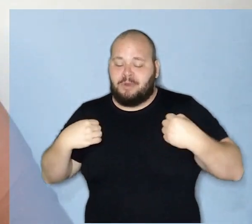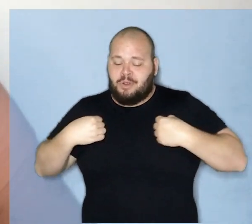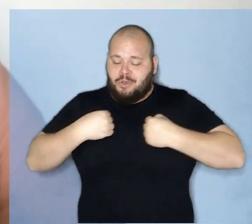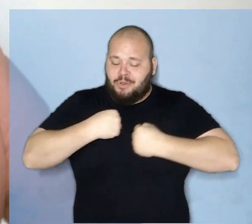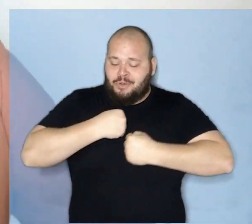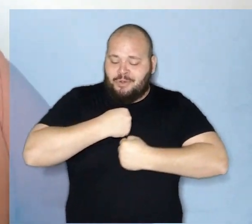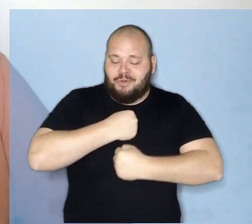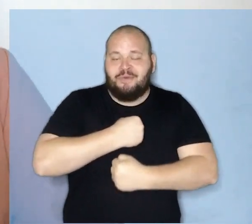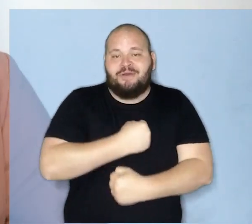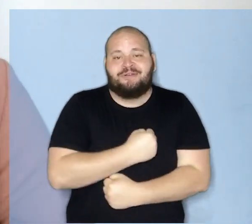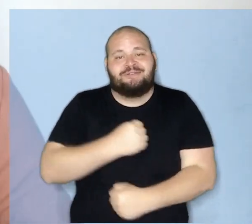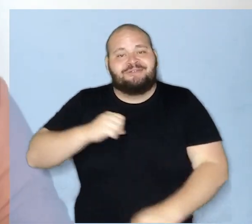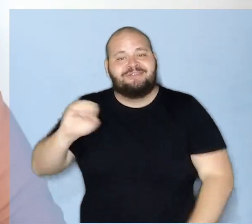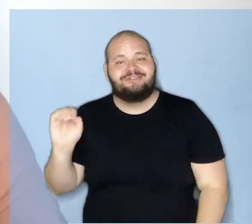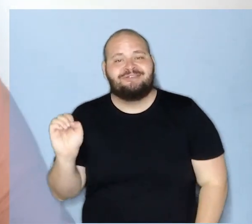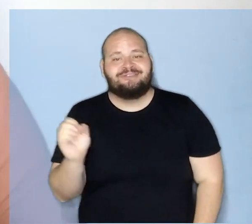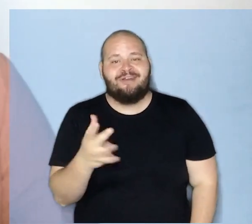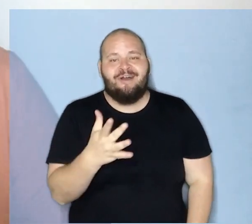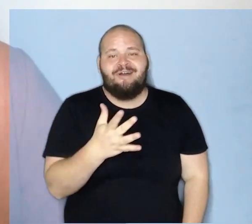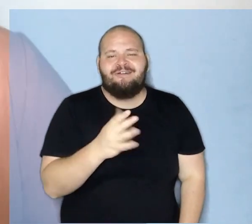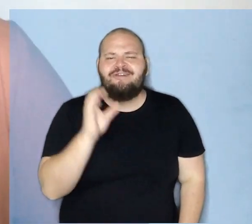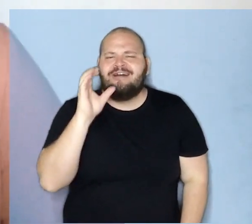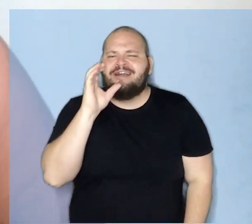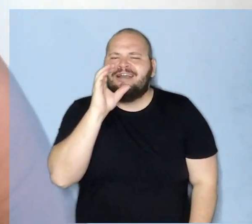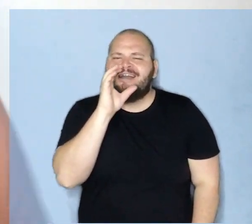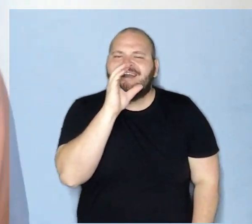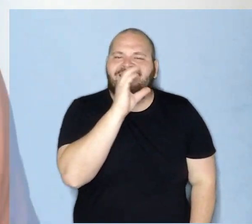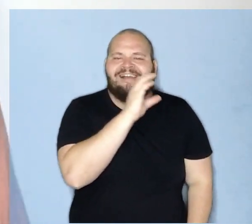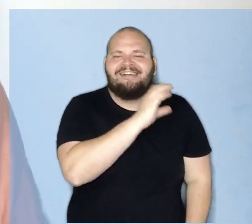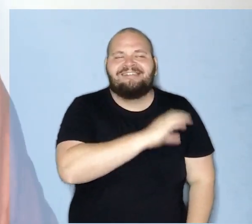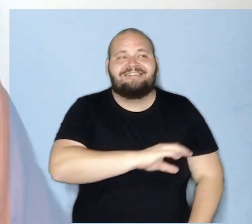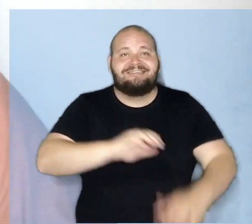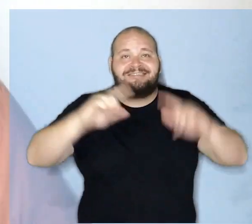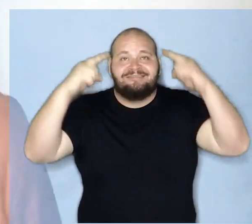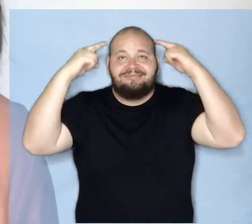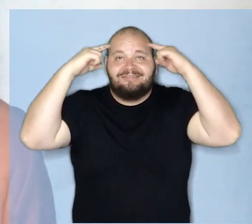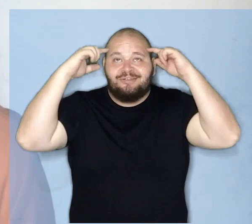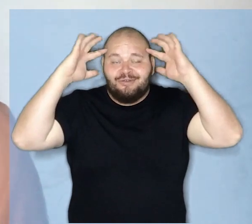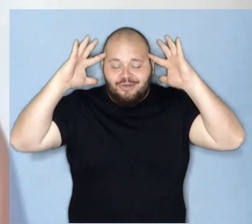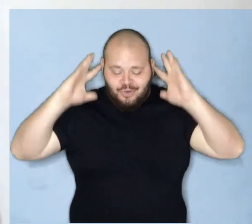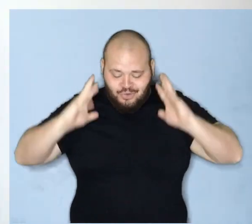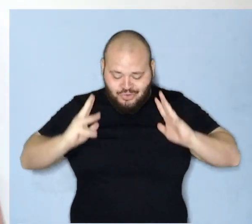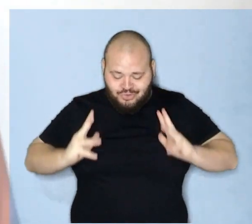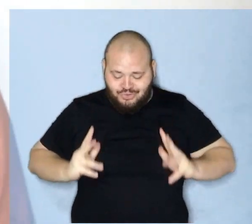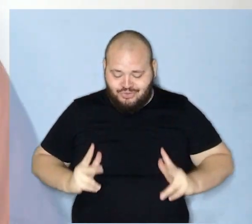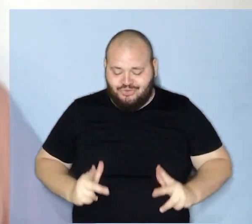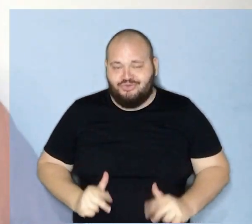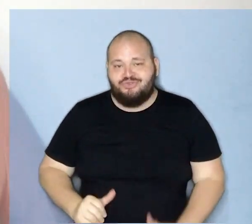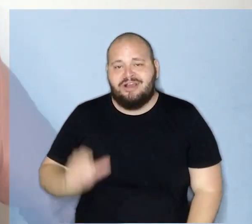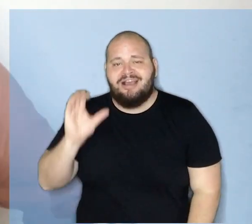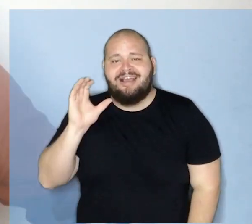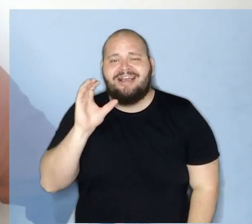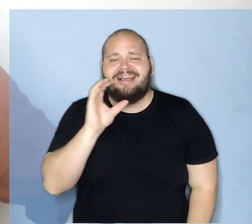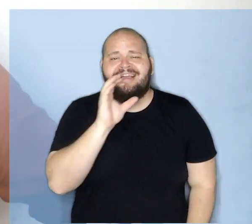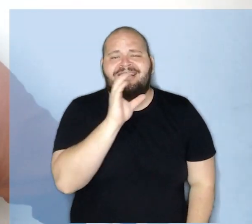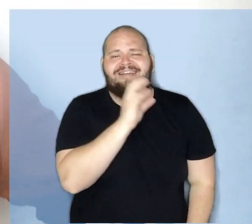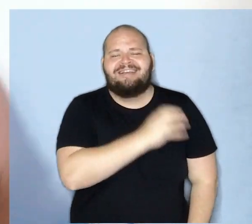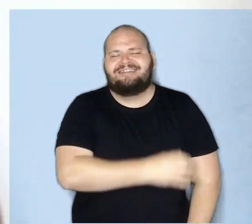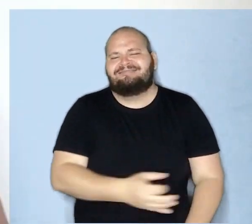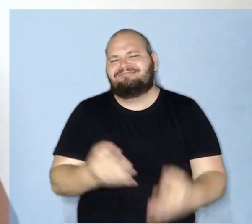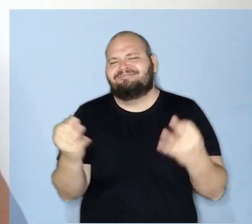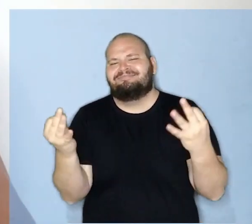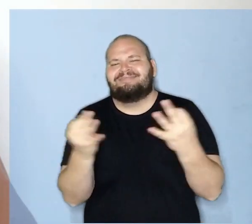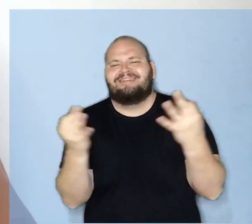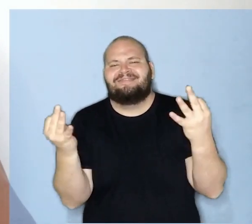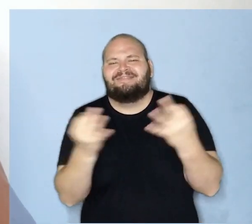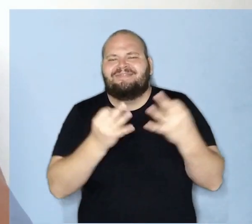nova, bem quentinha, da cabeça até os pezinhos, que beleza,